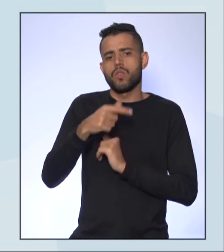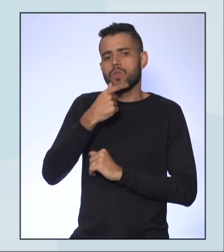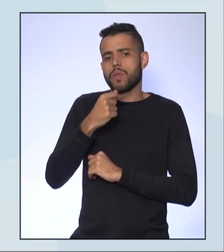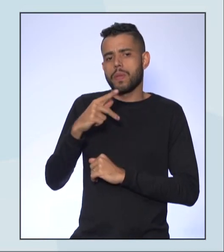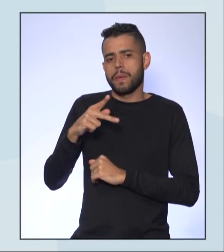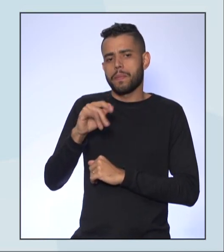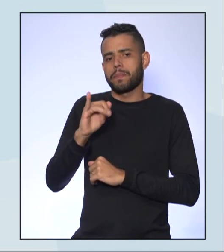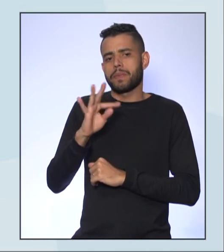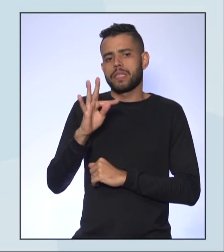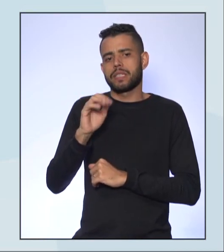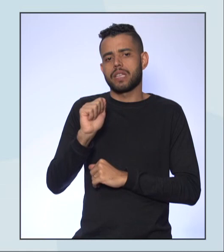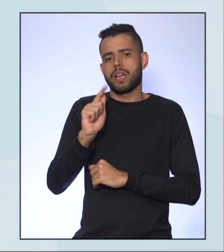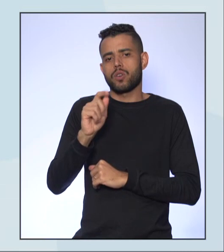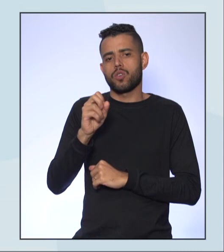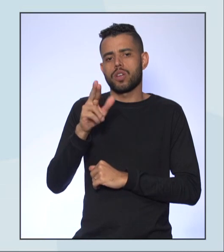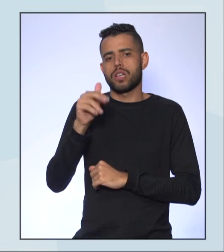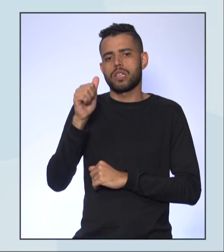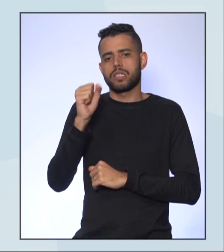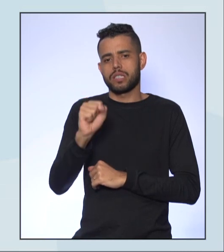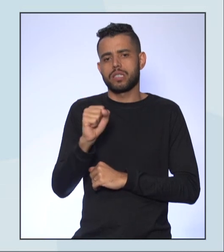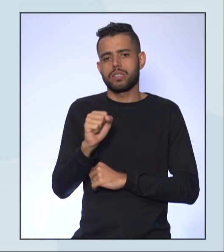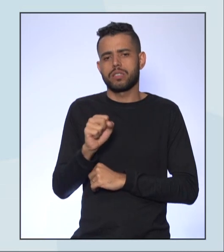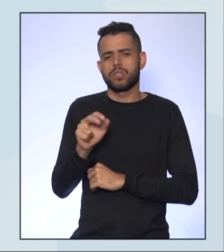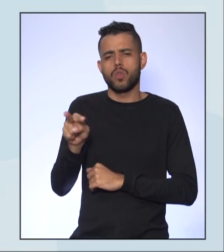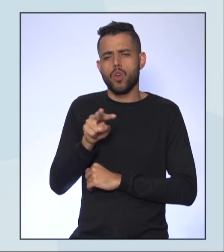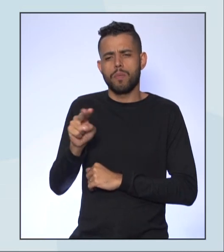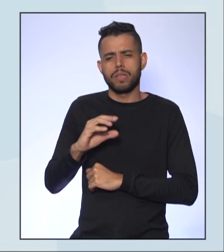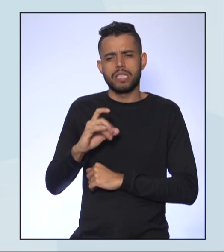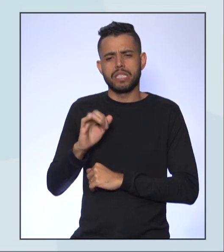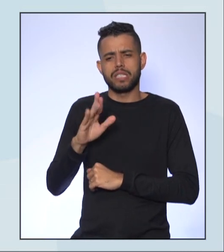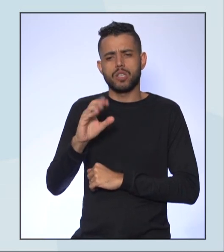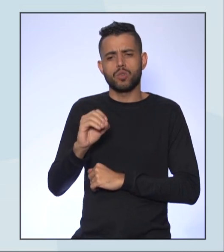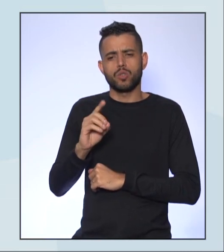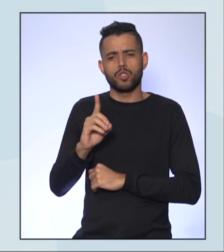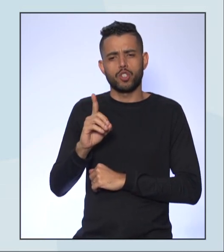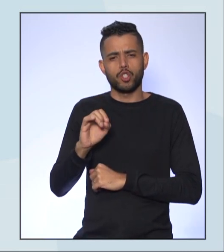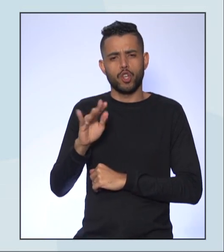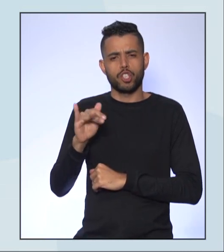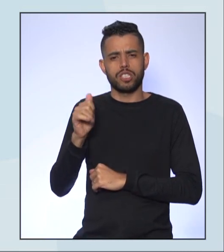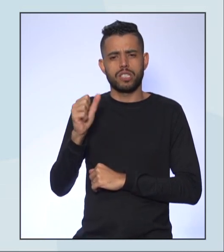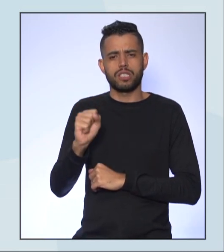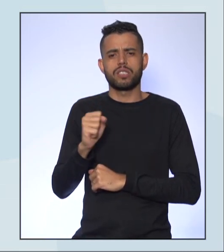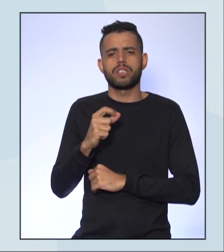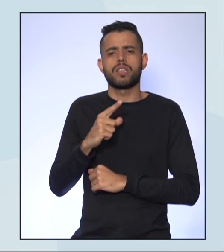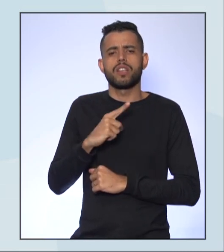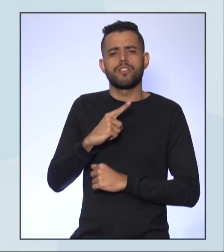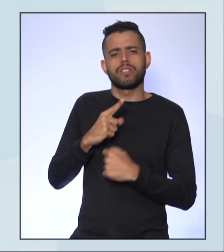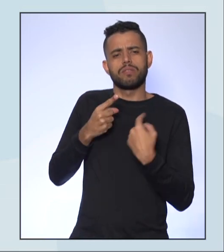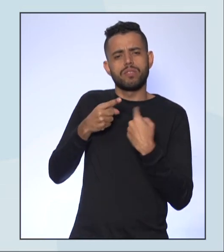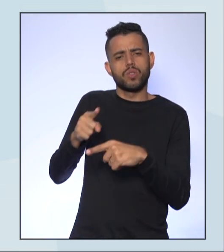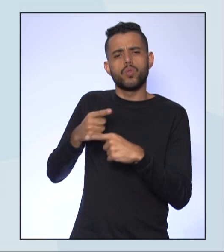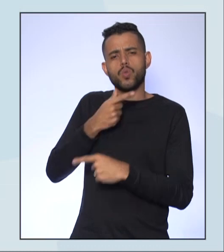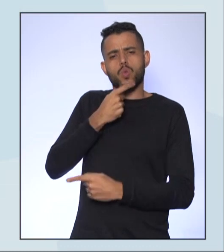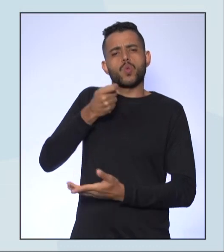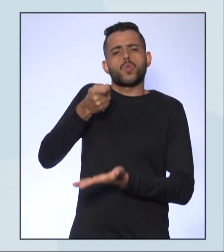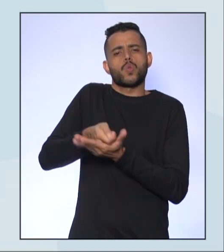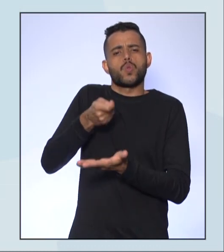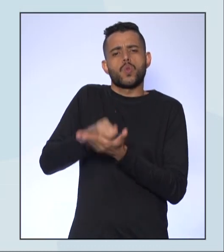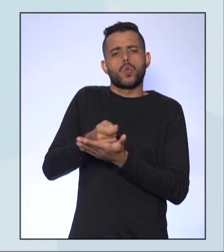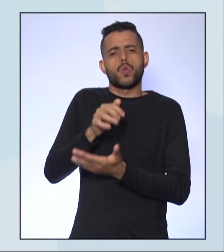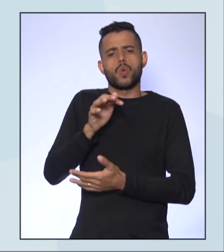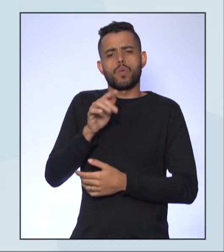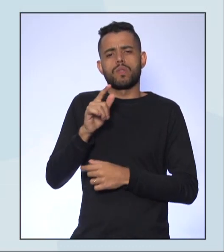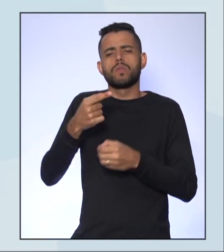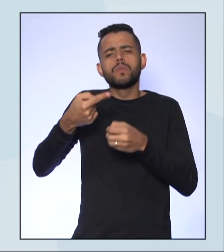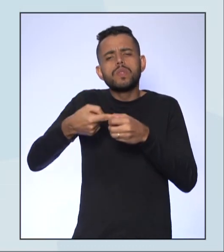Segundo Cícero e Diógenes, foi Pitágoras que, ao ser questionado pelo tirano de Fluente, cidade grega